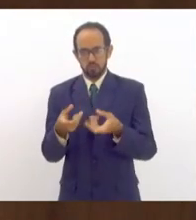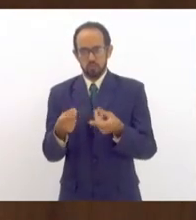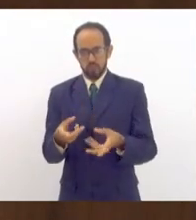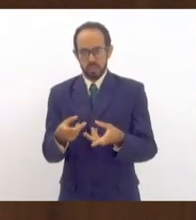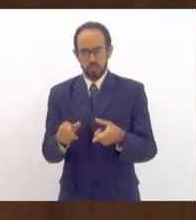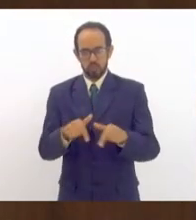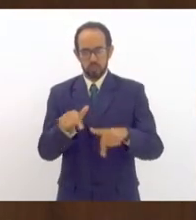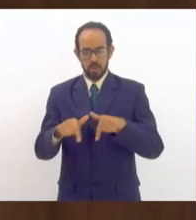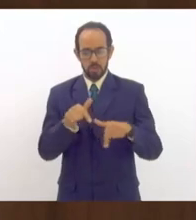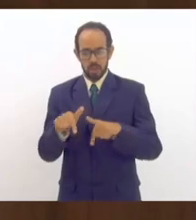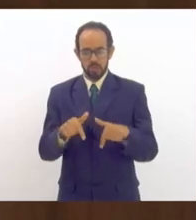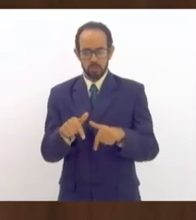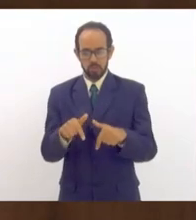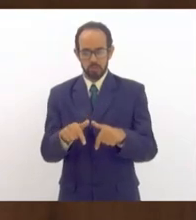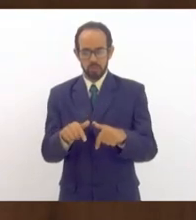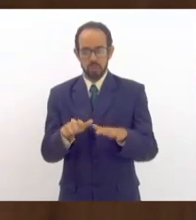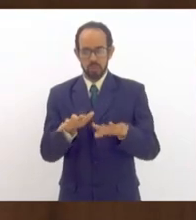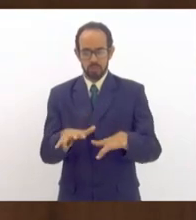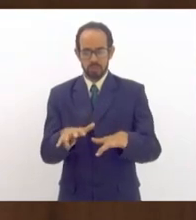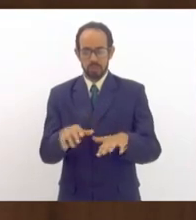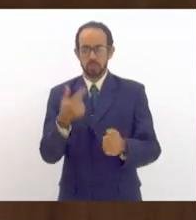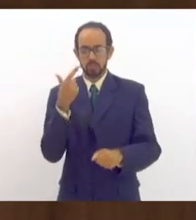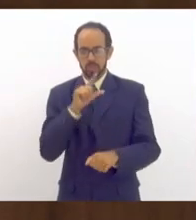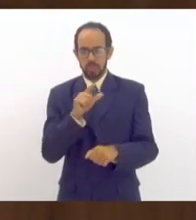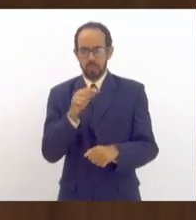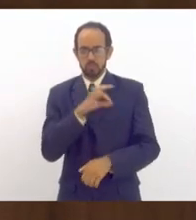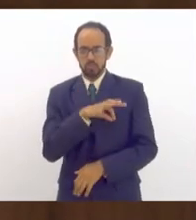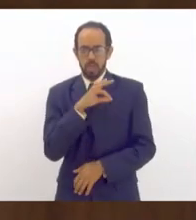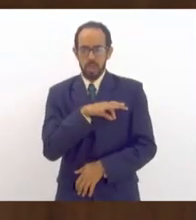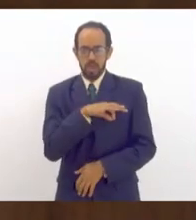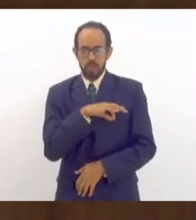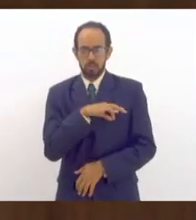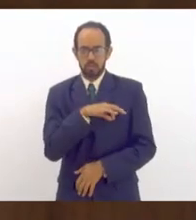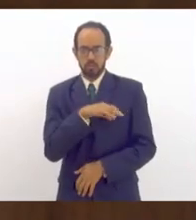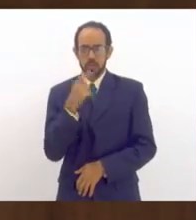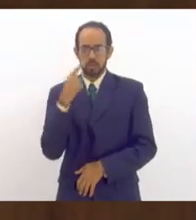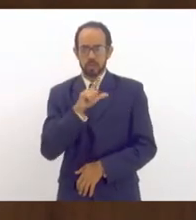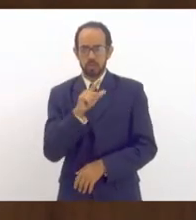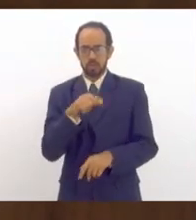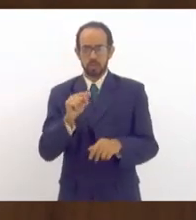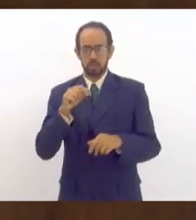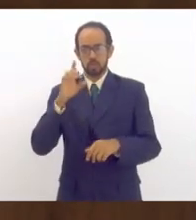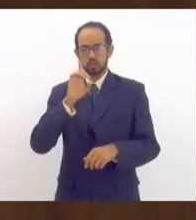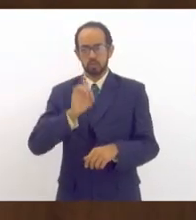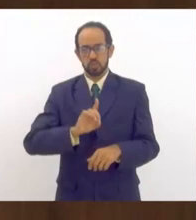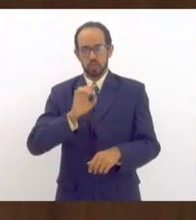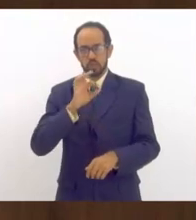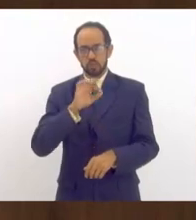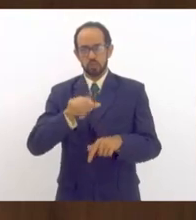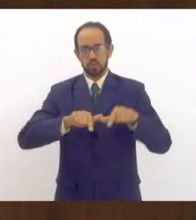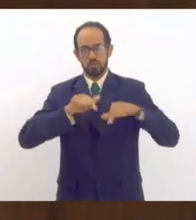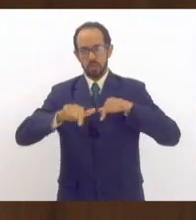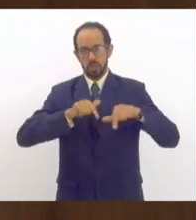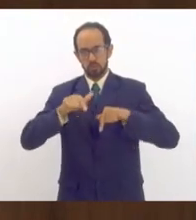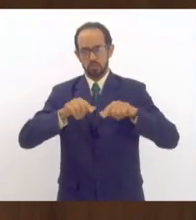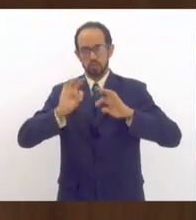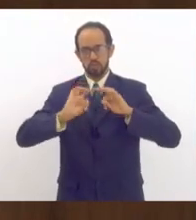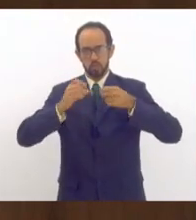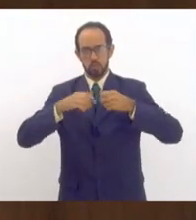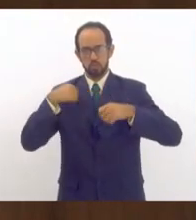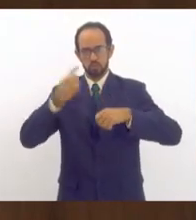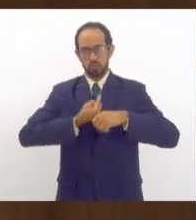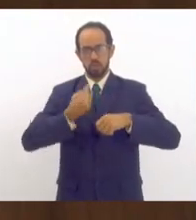trabalho e que a partir disso você ganha o seu salário ganha seus direitos trabalhistas que todos nós saibamos